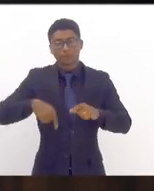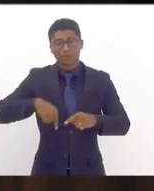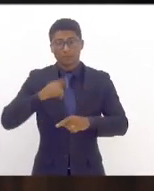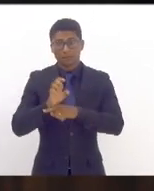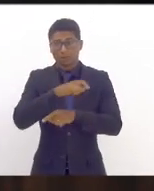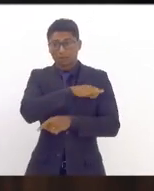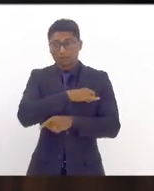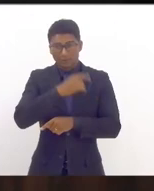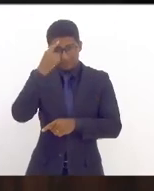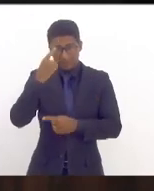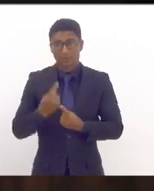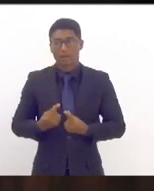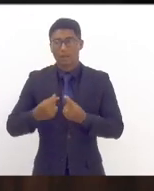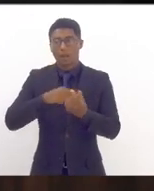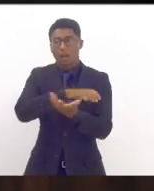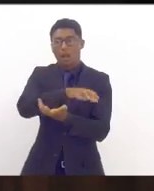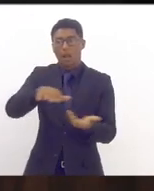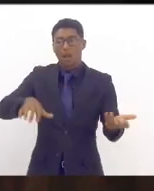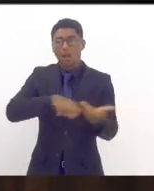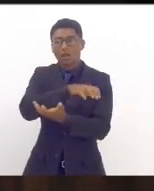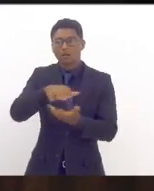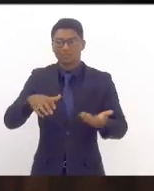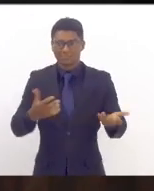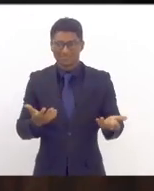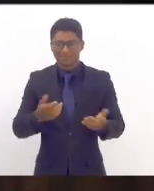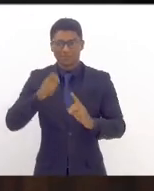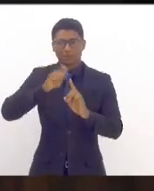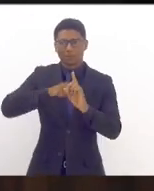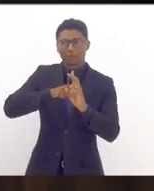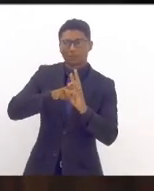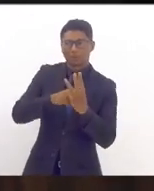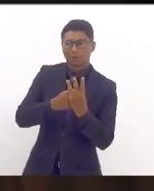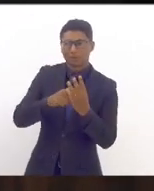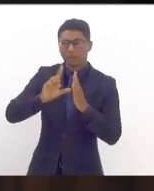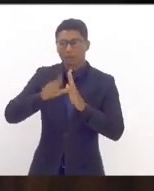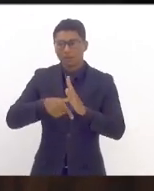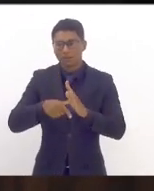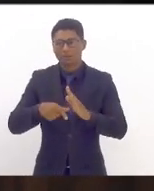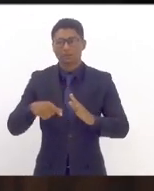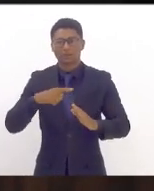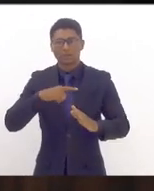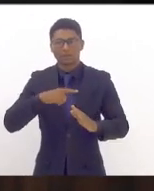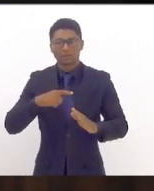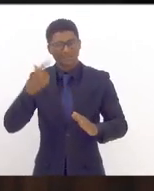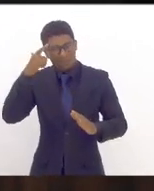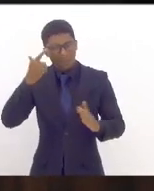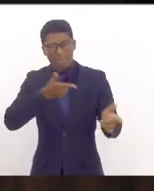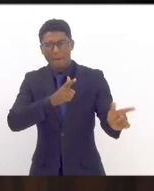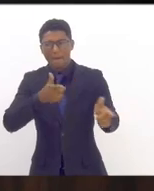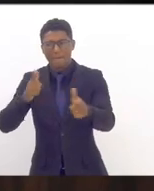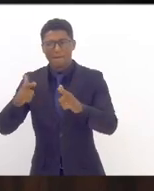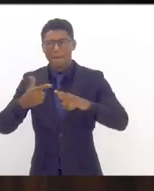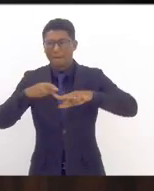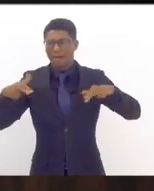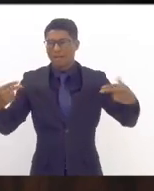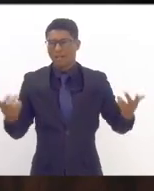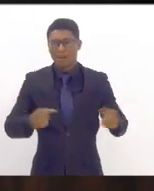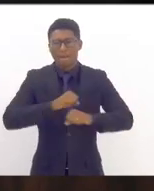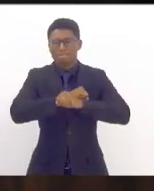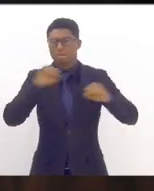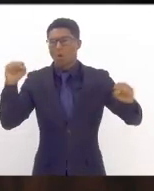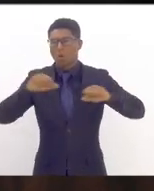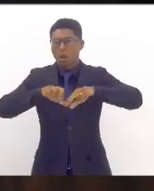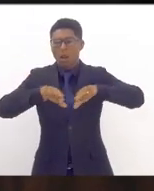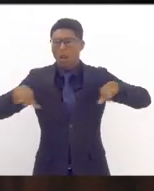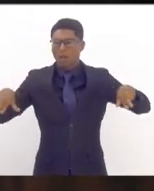teve salário de três quatro meses atrasados votando coisas ao som de bomba de efeito moral bala de borracha gás de pimenta eu